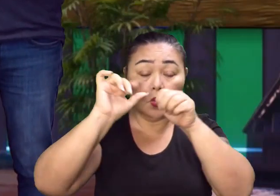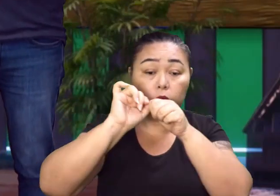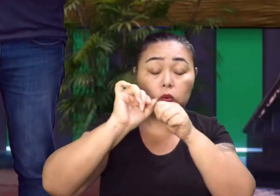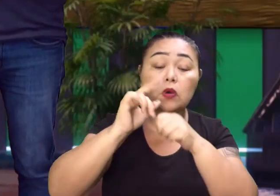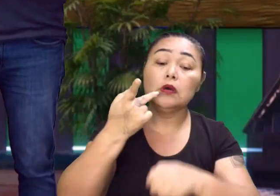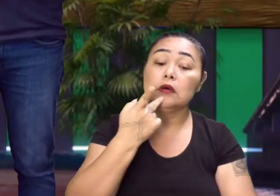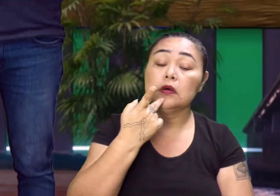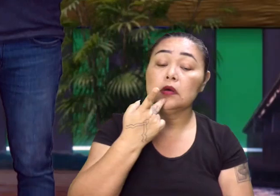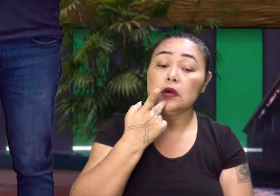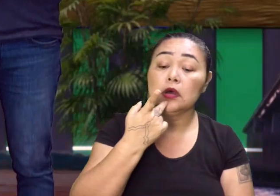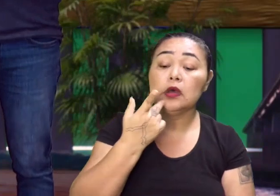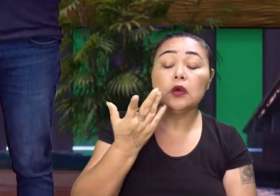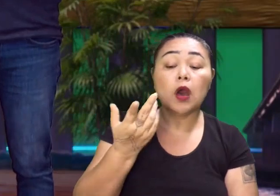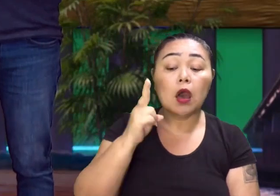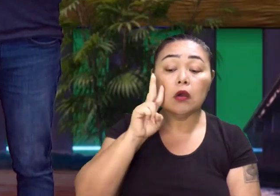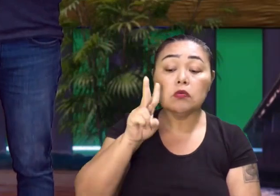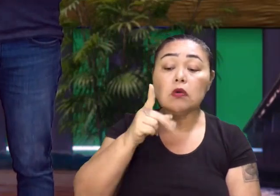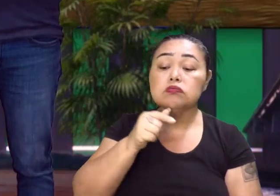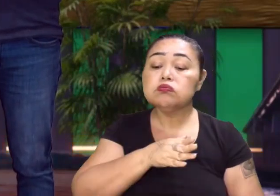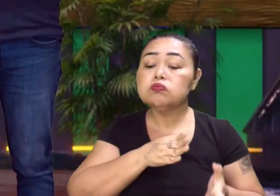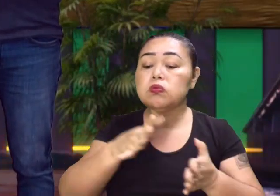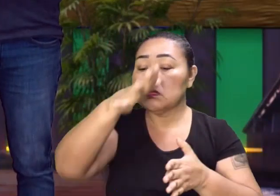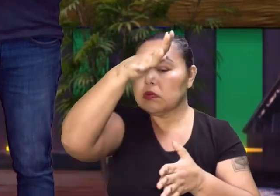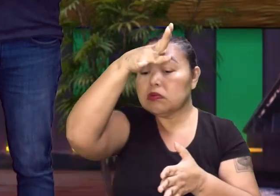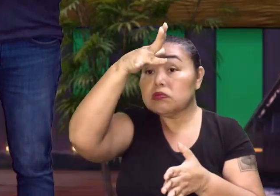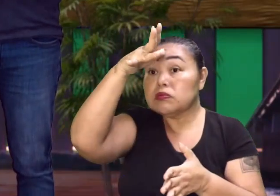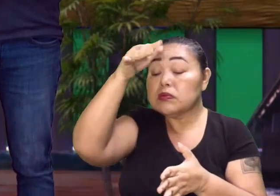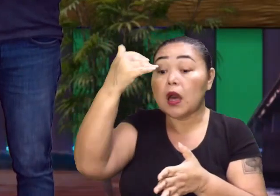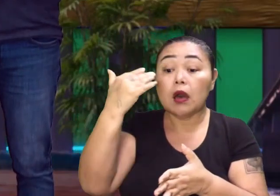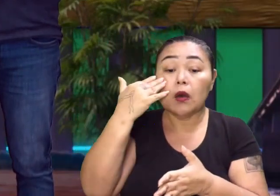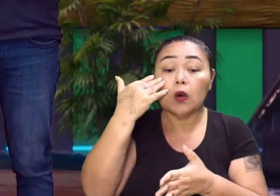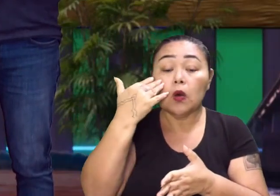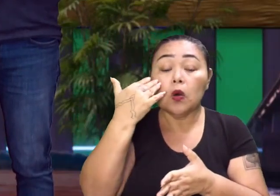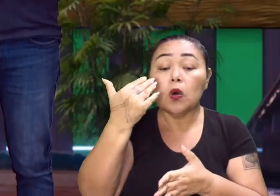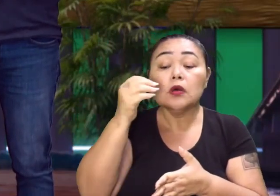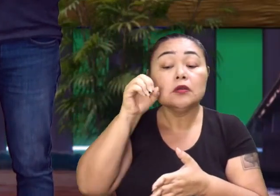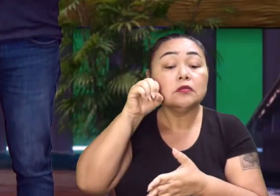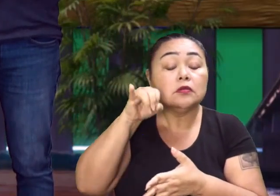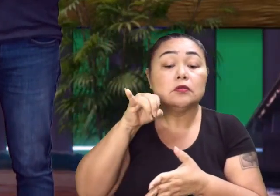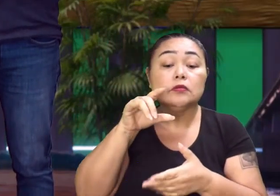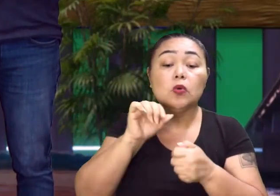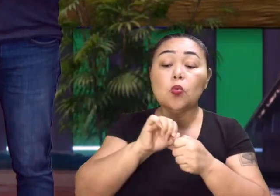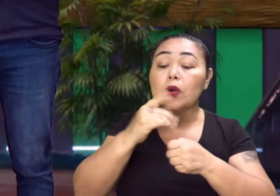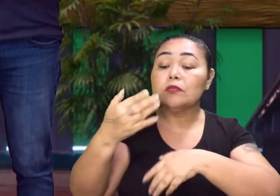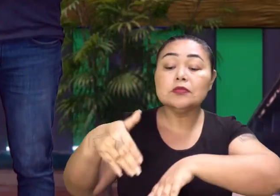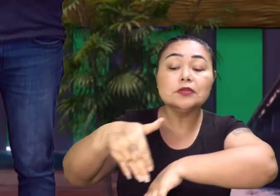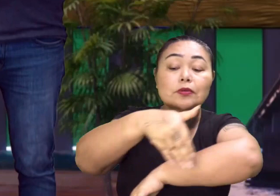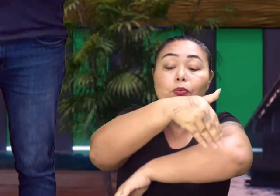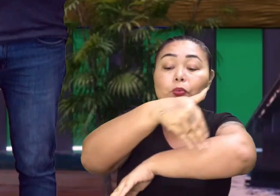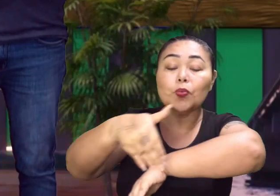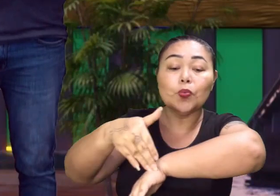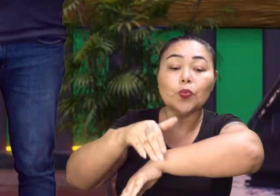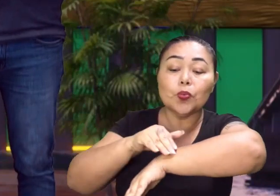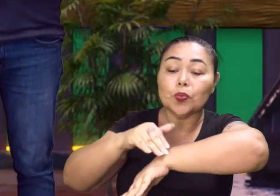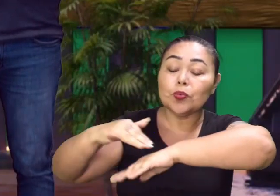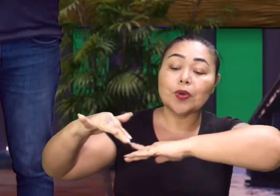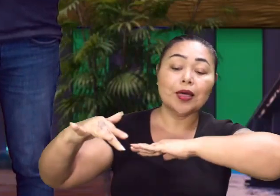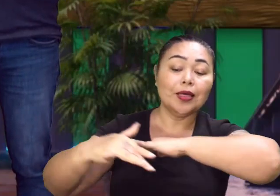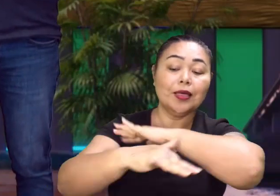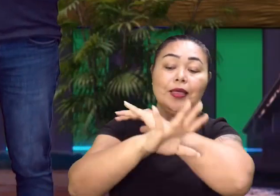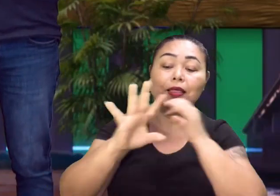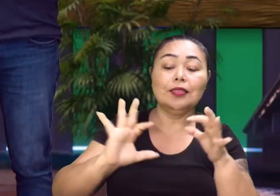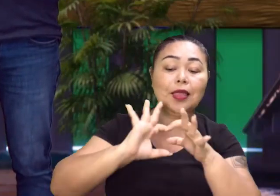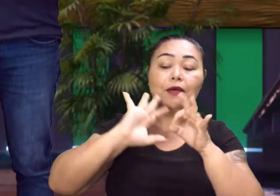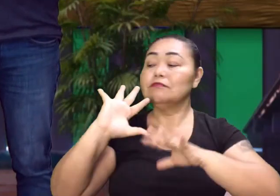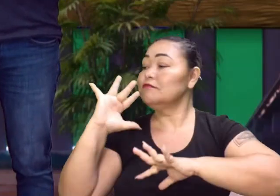Fala assim: vejo o meu rio Amazonas como se fosse uma rua, trânsito da liberdade é